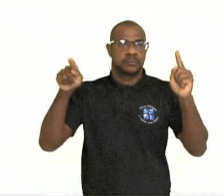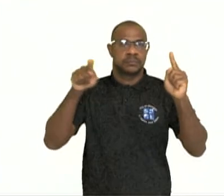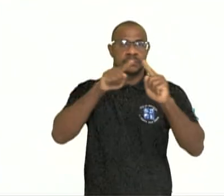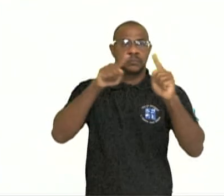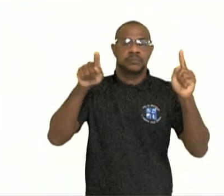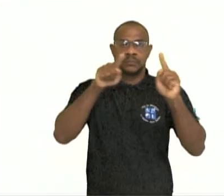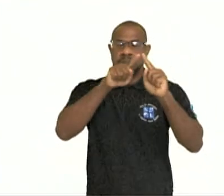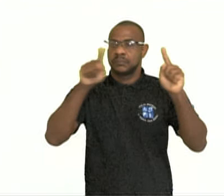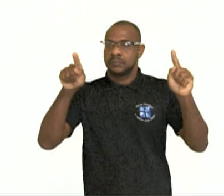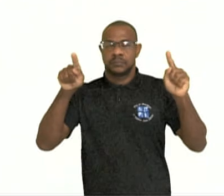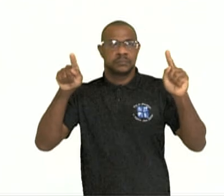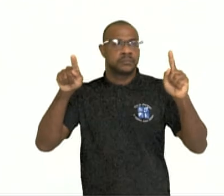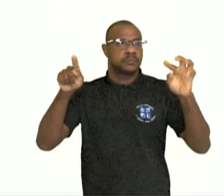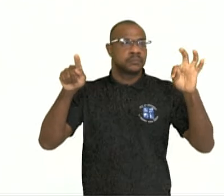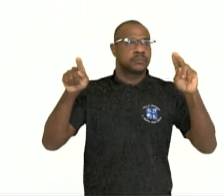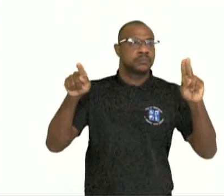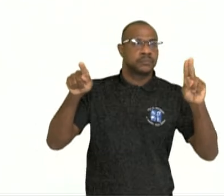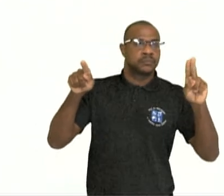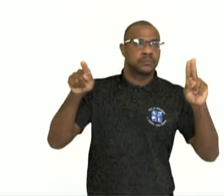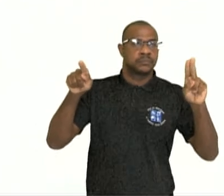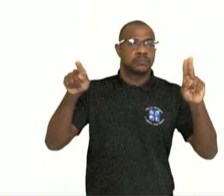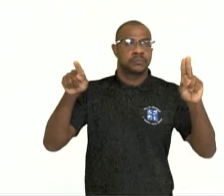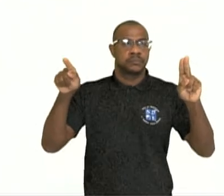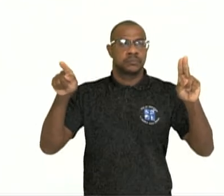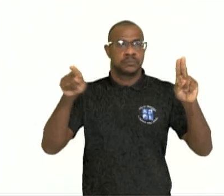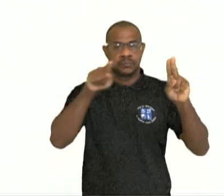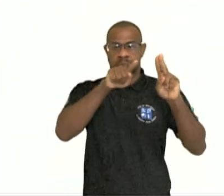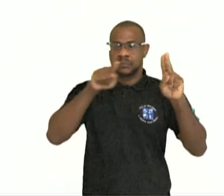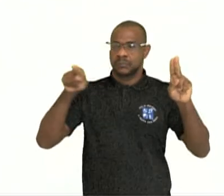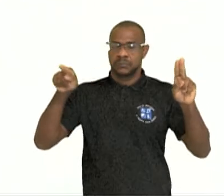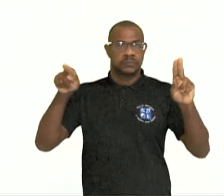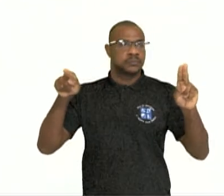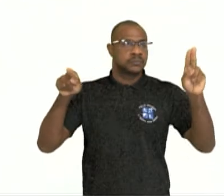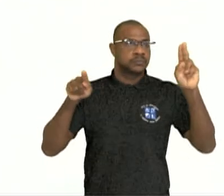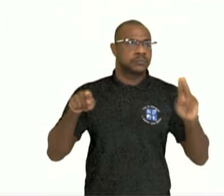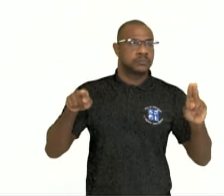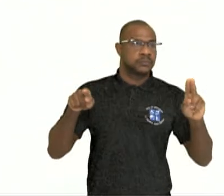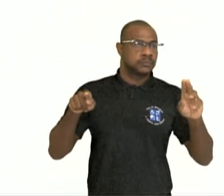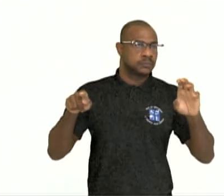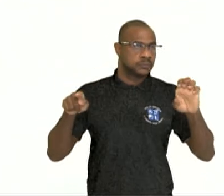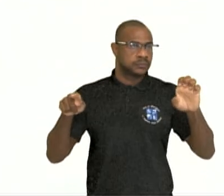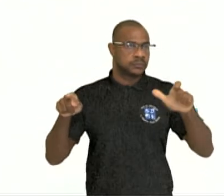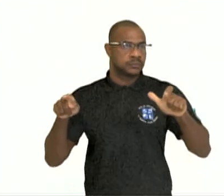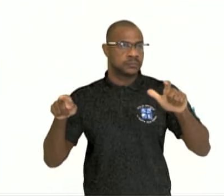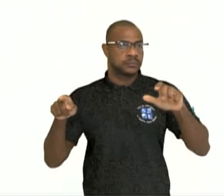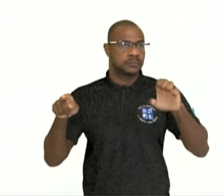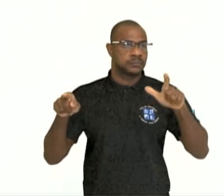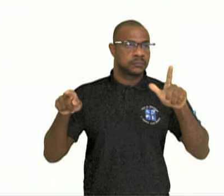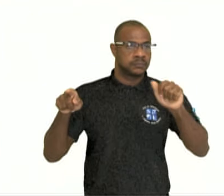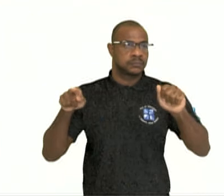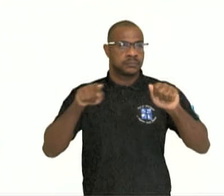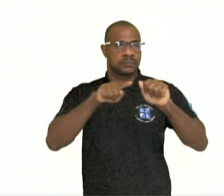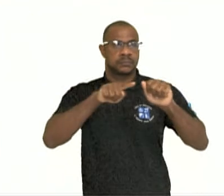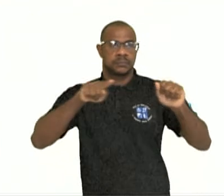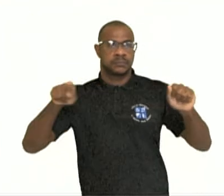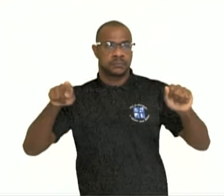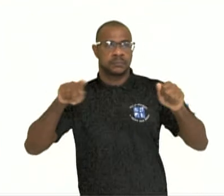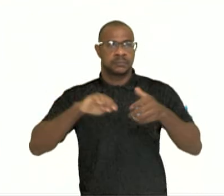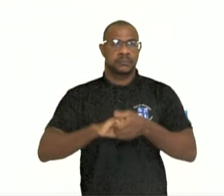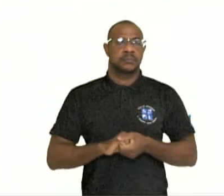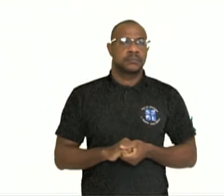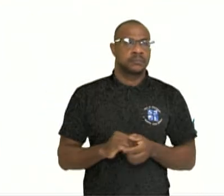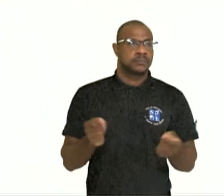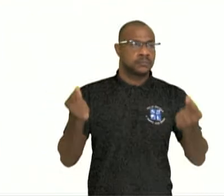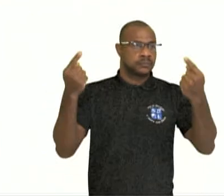llevo. Tu te llevas. Ele ou ella se lleva. Nosotros ou